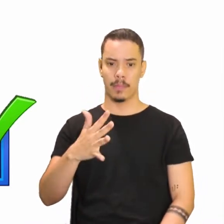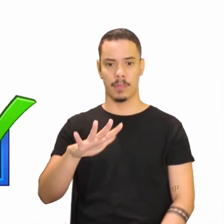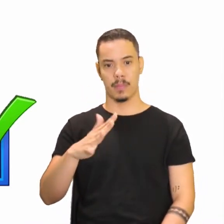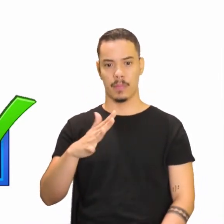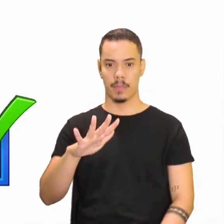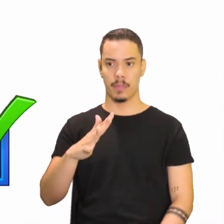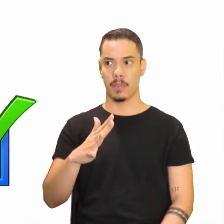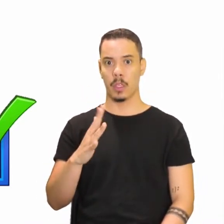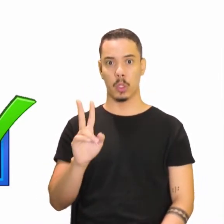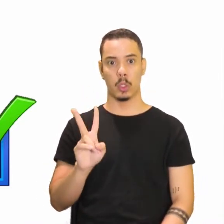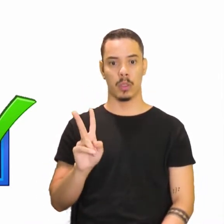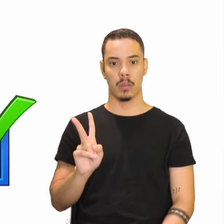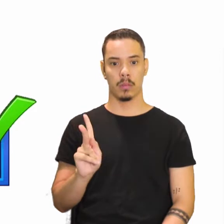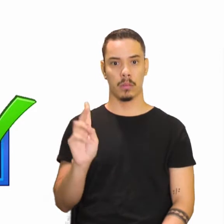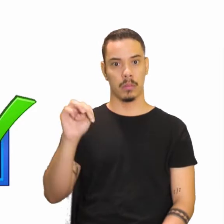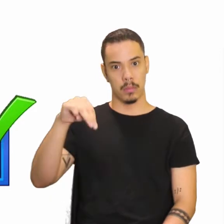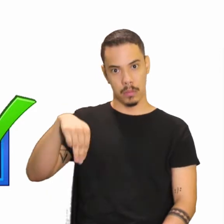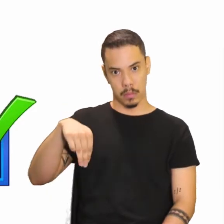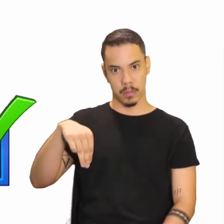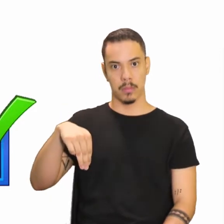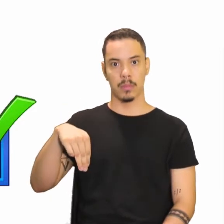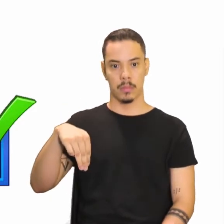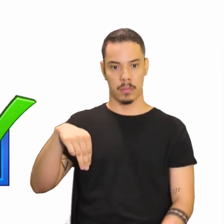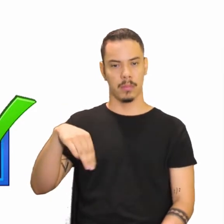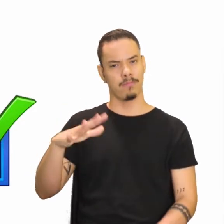de 2 quilômetros daqui.